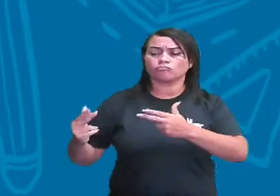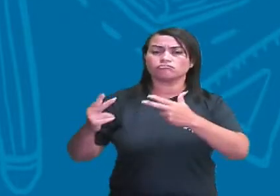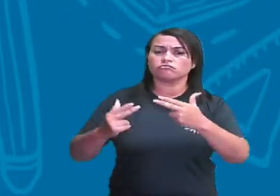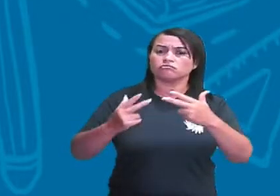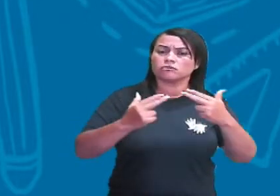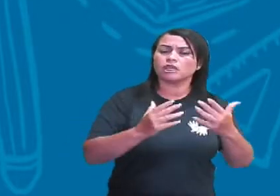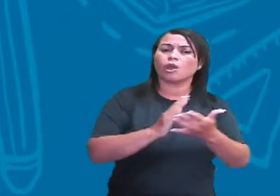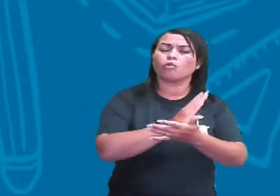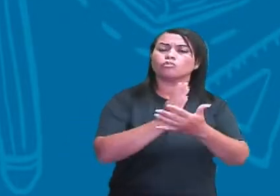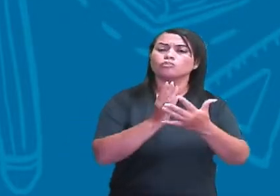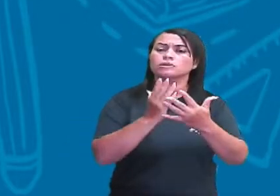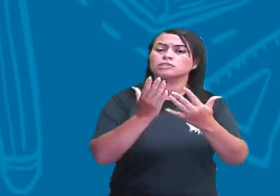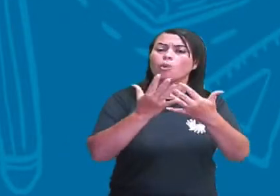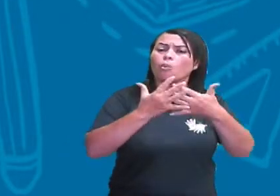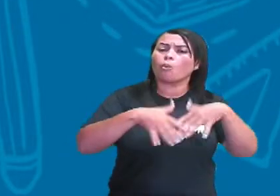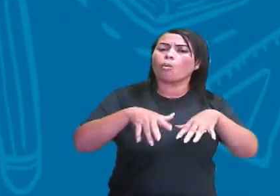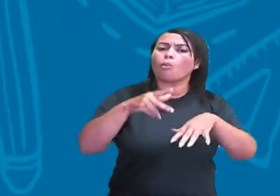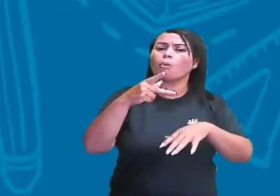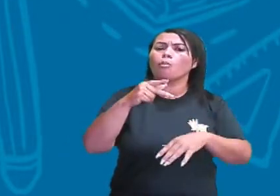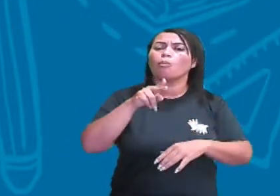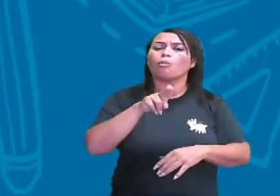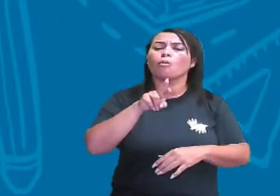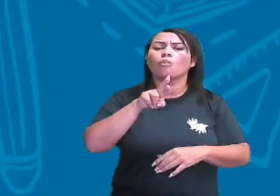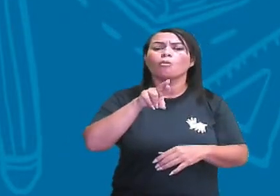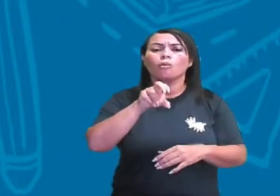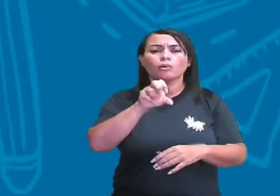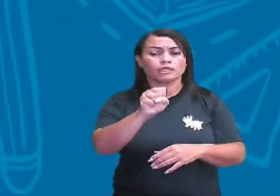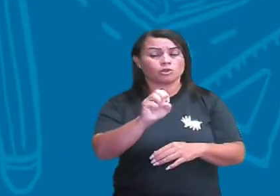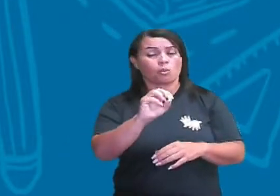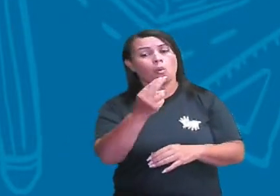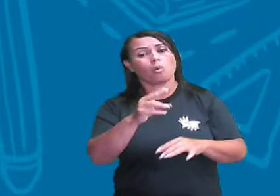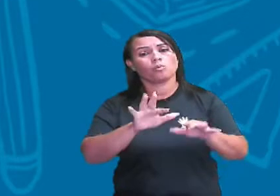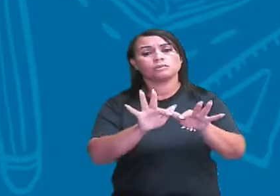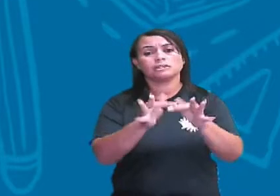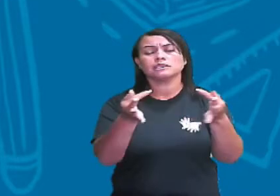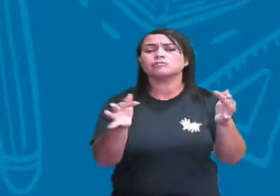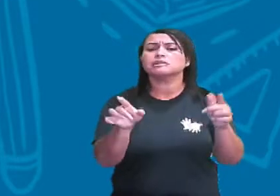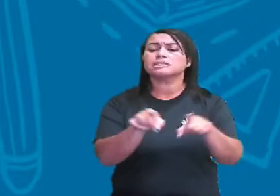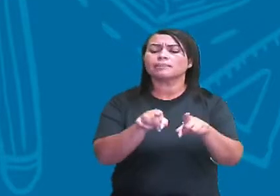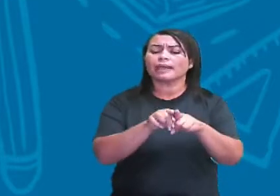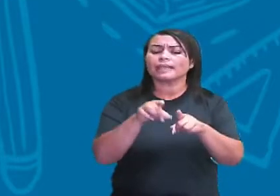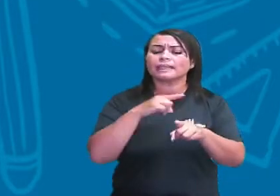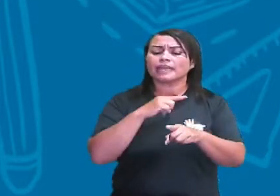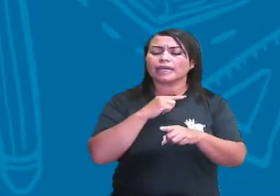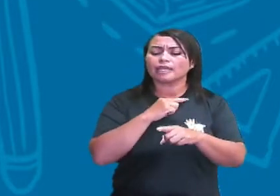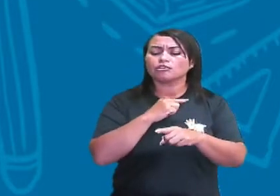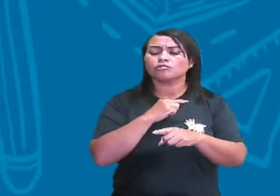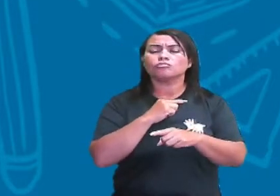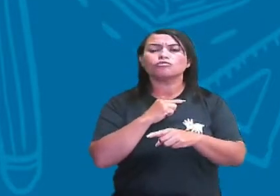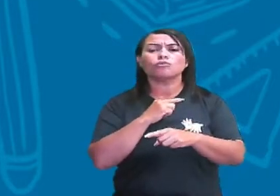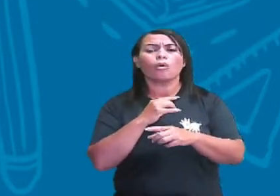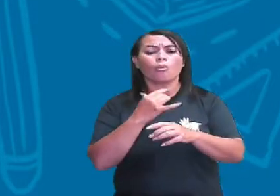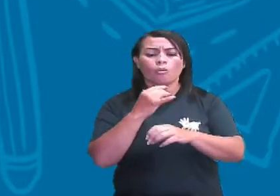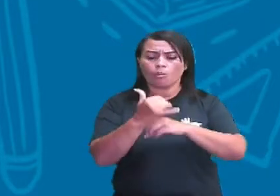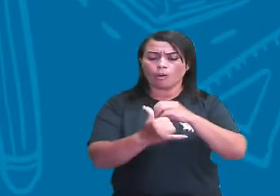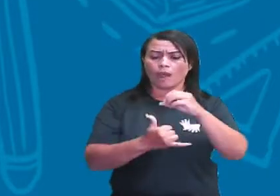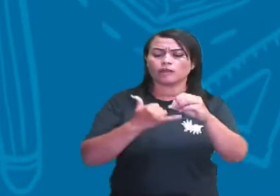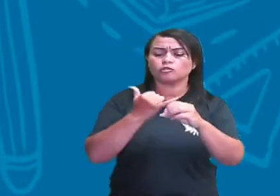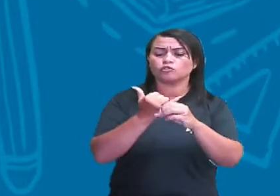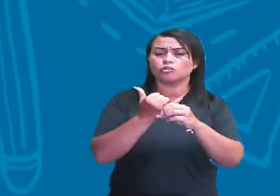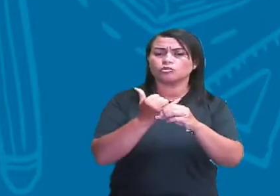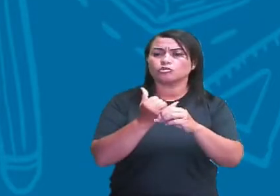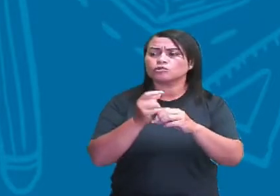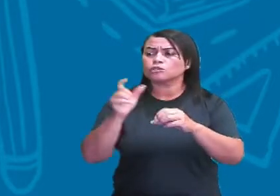substâncias puras ou simples. Além disso, um átomo pode se juntar com átomos de outros